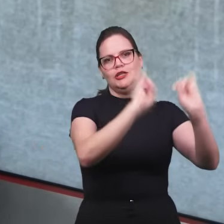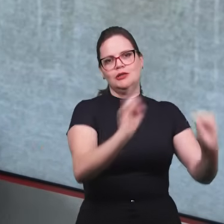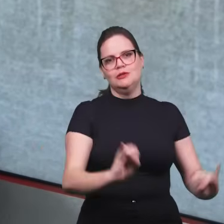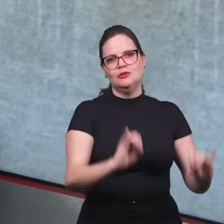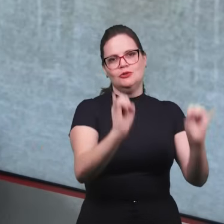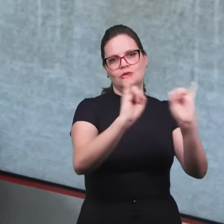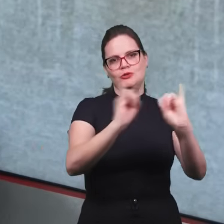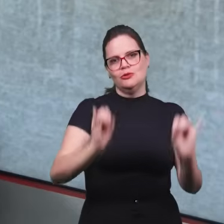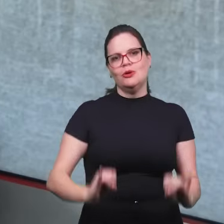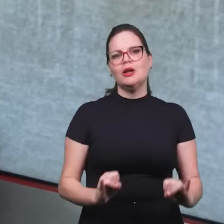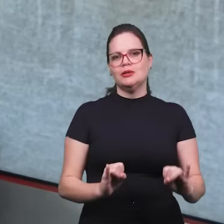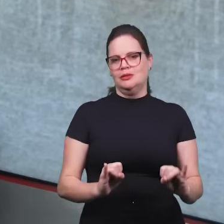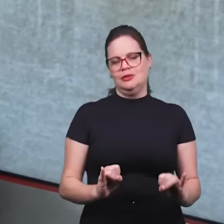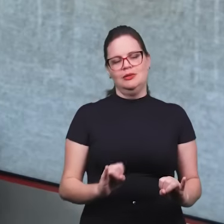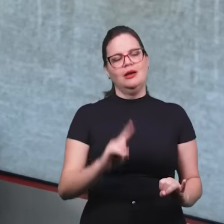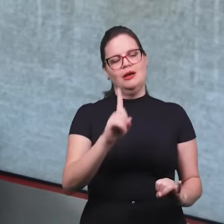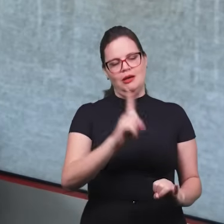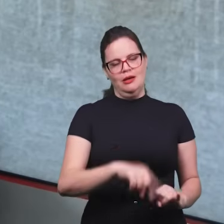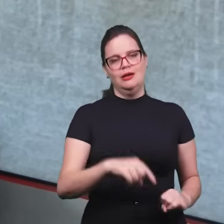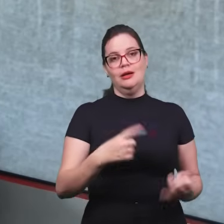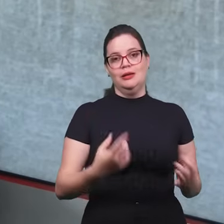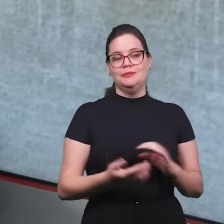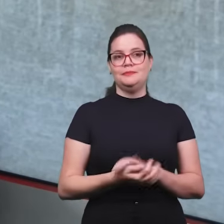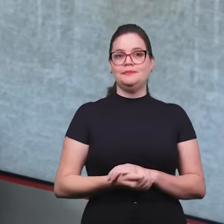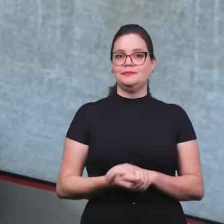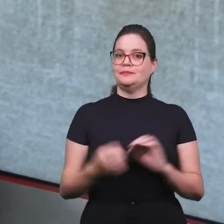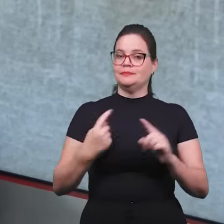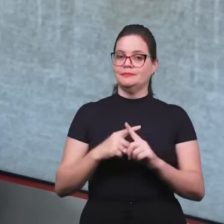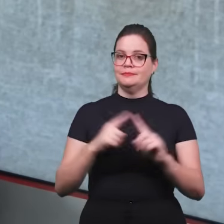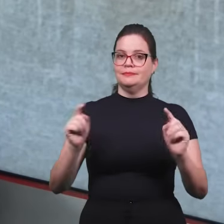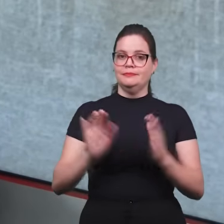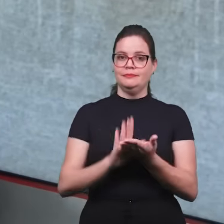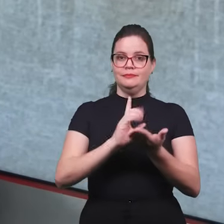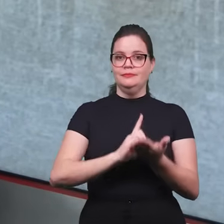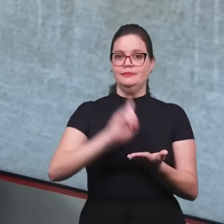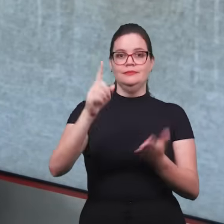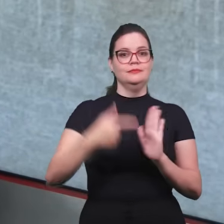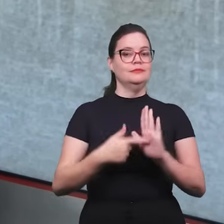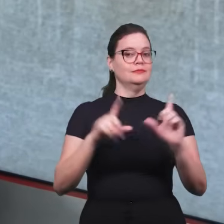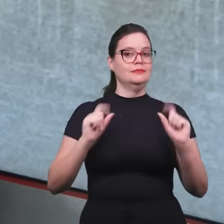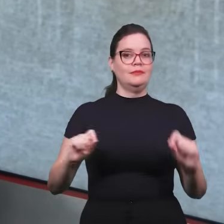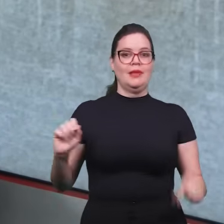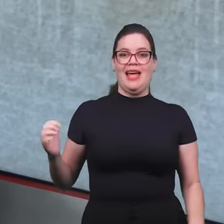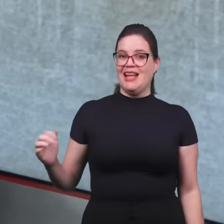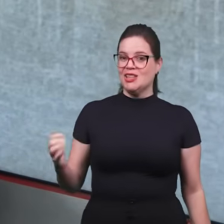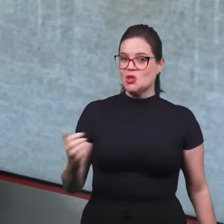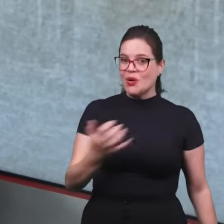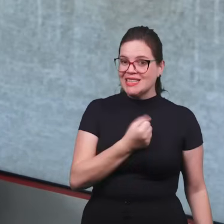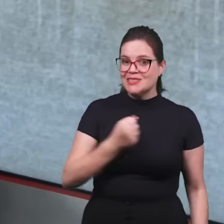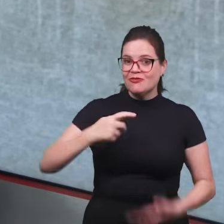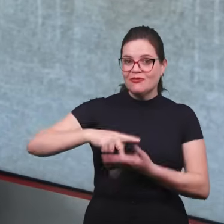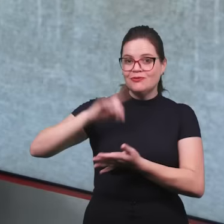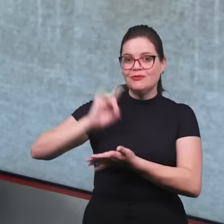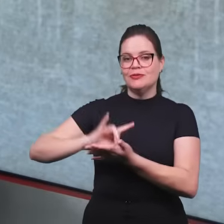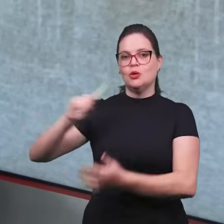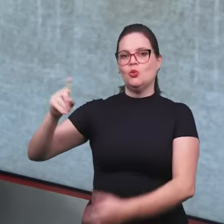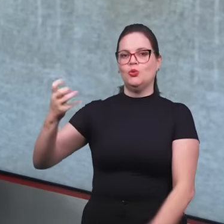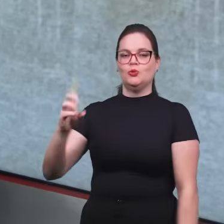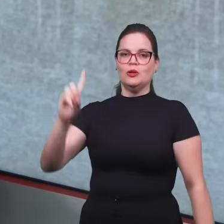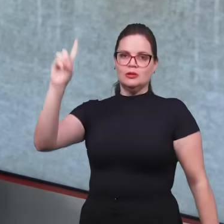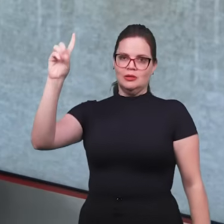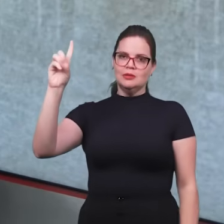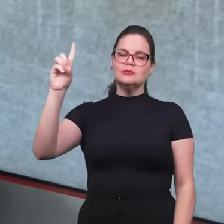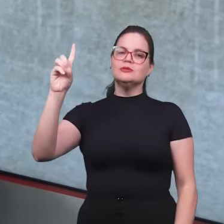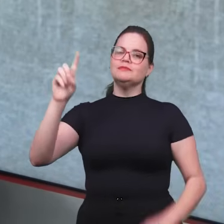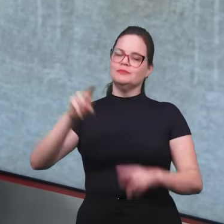se torna, na prática, uma forma de adoração. E segundo a Bíblia, toda adoração pertence somente a